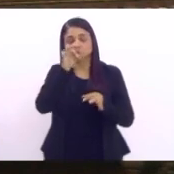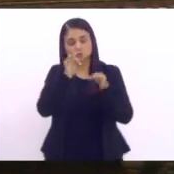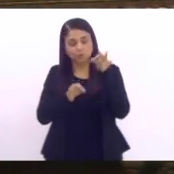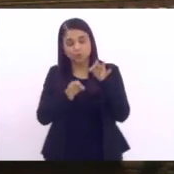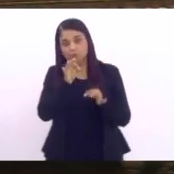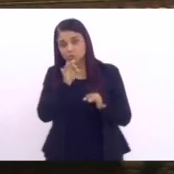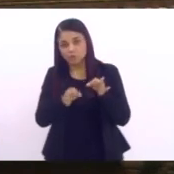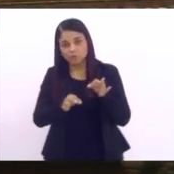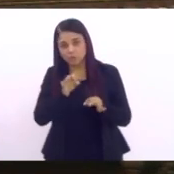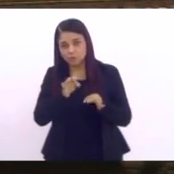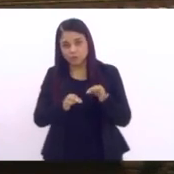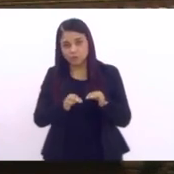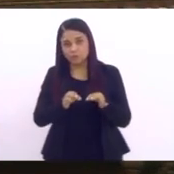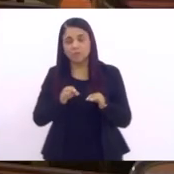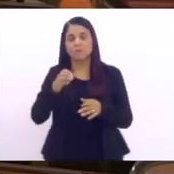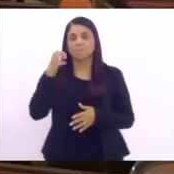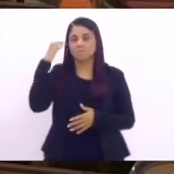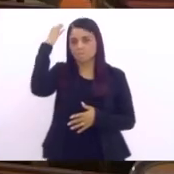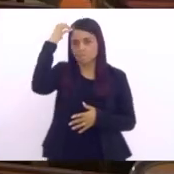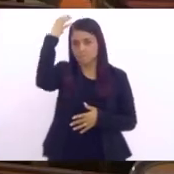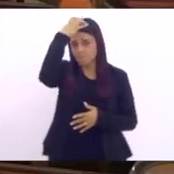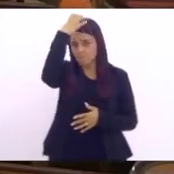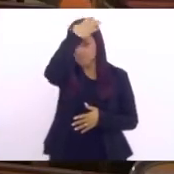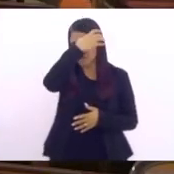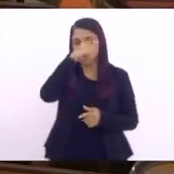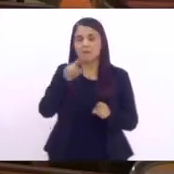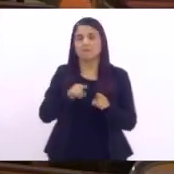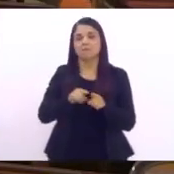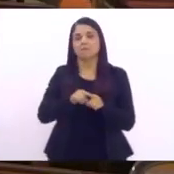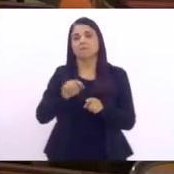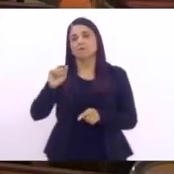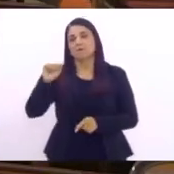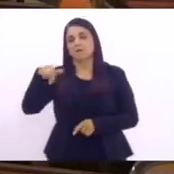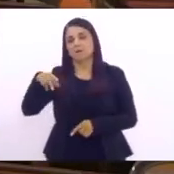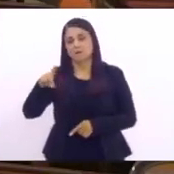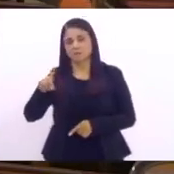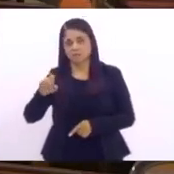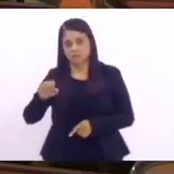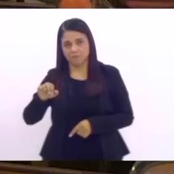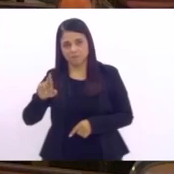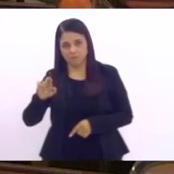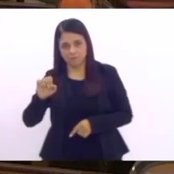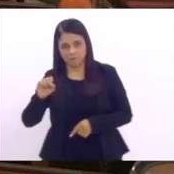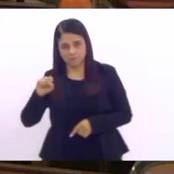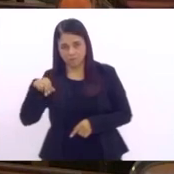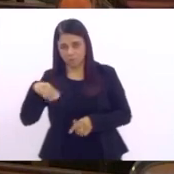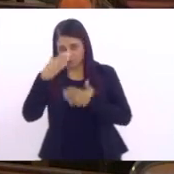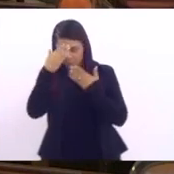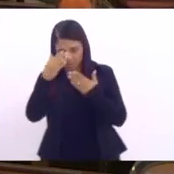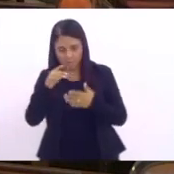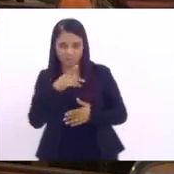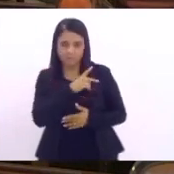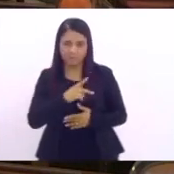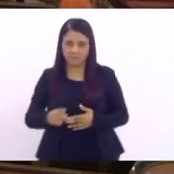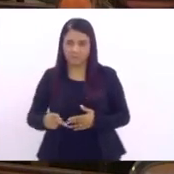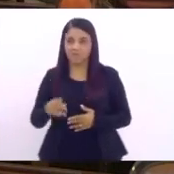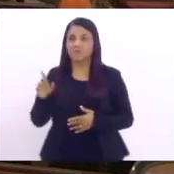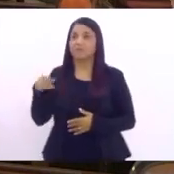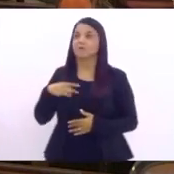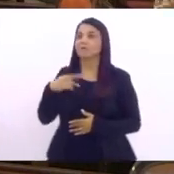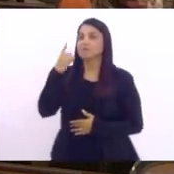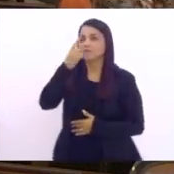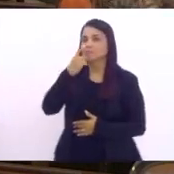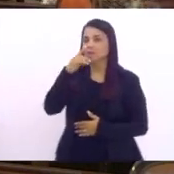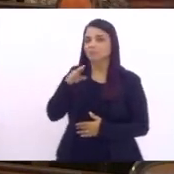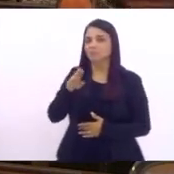Marielle Anderson. Obrigada, presidente. Vamos lá. Senhora presidenta. Deputado Bruno. Senhora presidenta. Pois não,